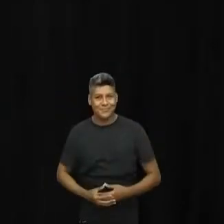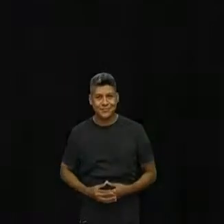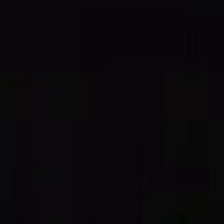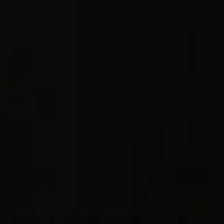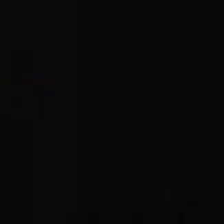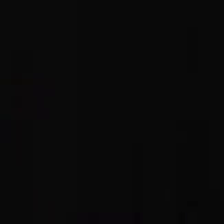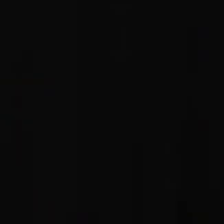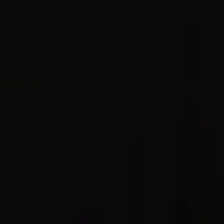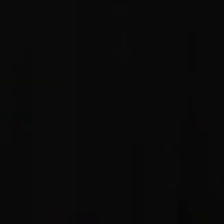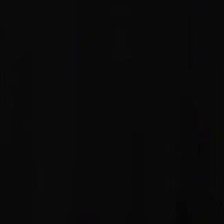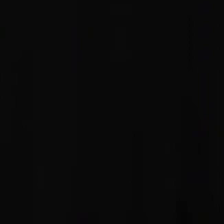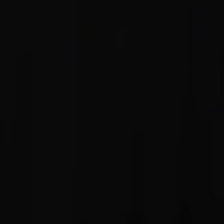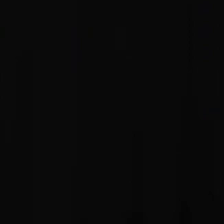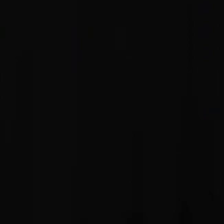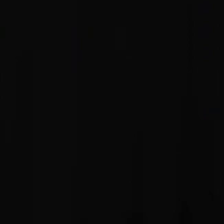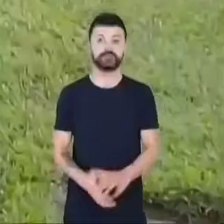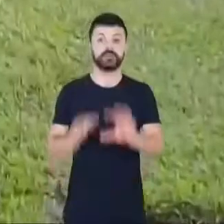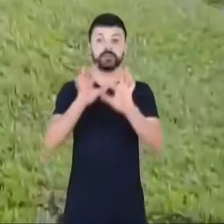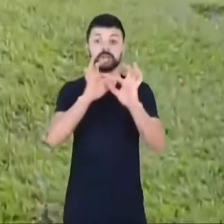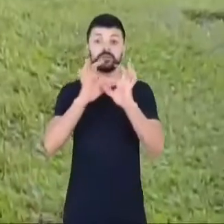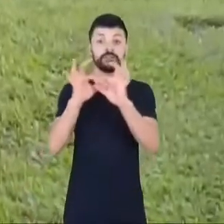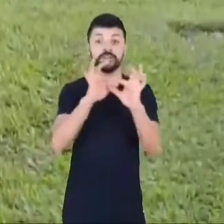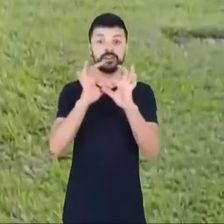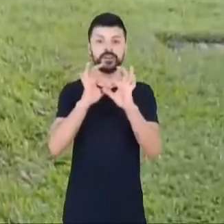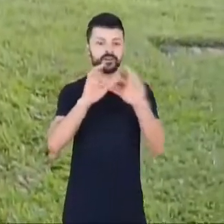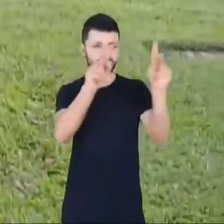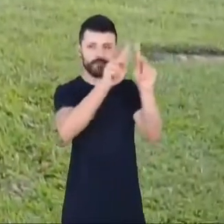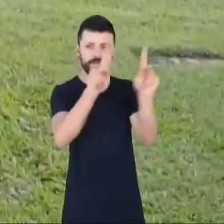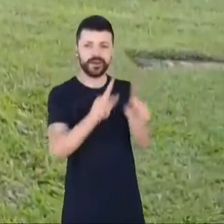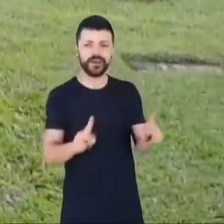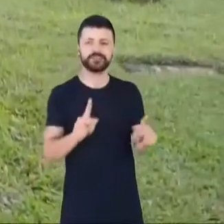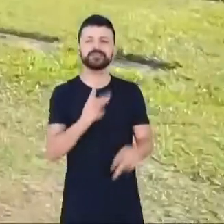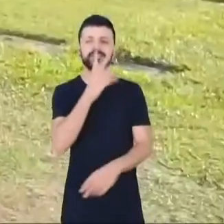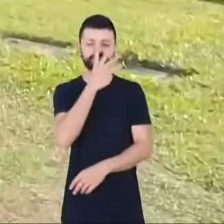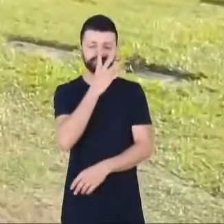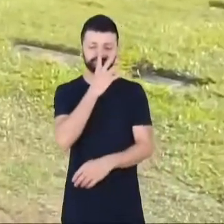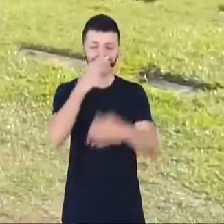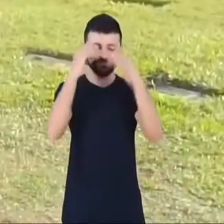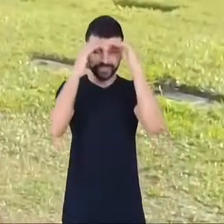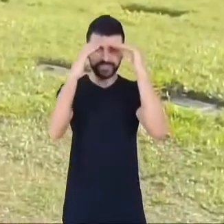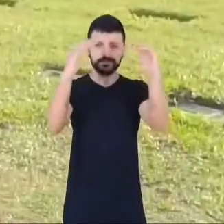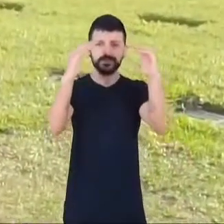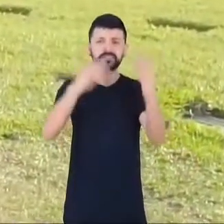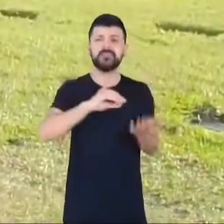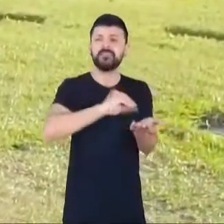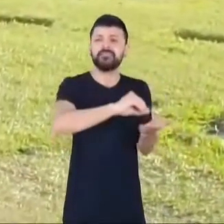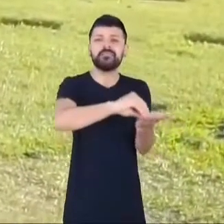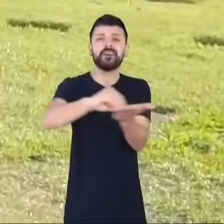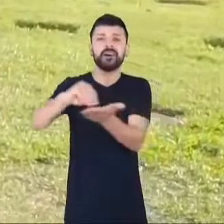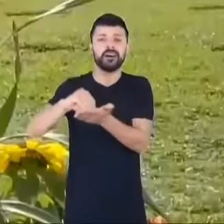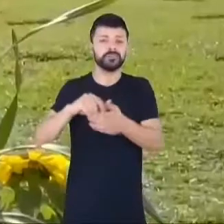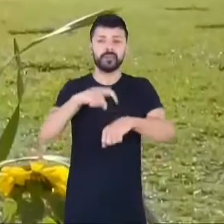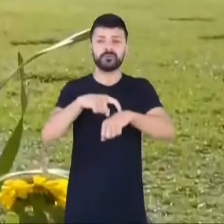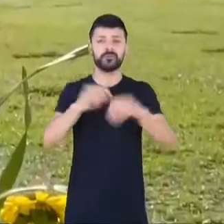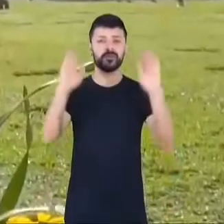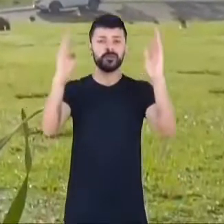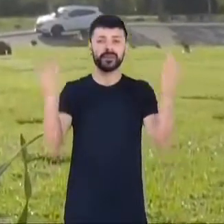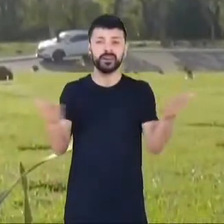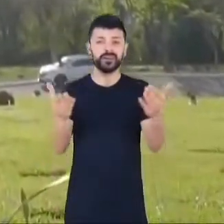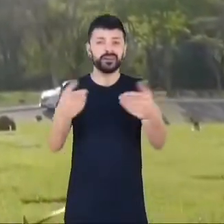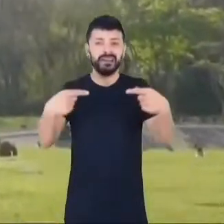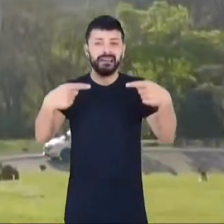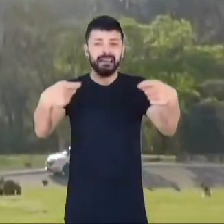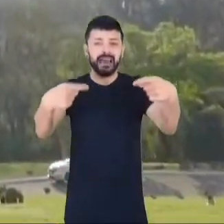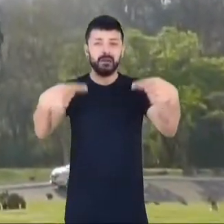compara. Belão, senador 300. União, paz, admiração e respeito. Tudo o que tem faltado nesses tempos